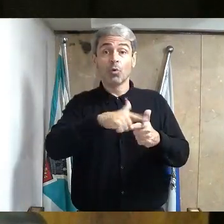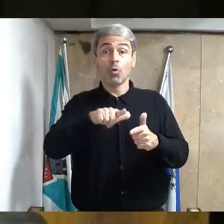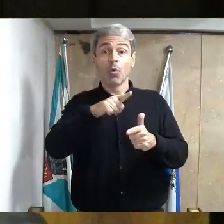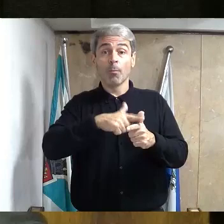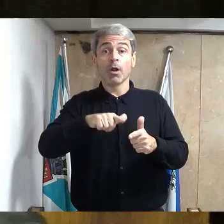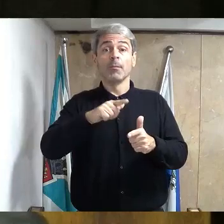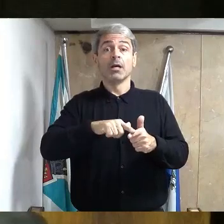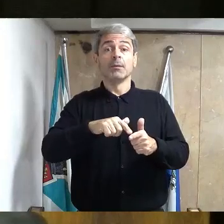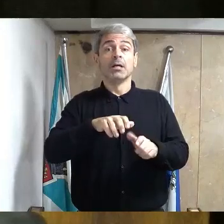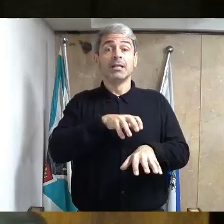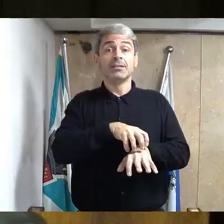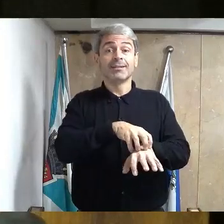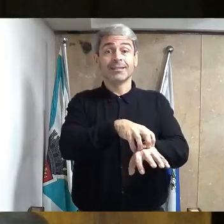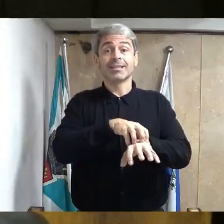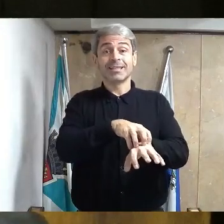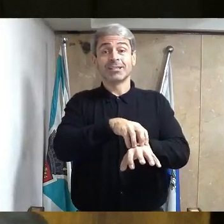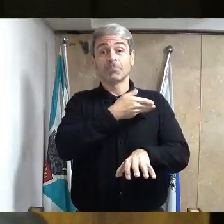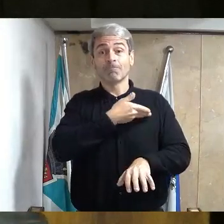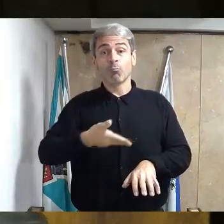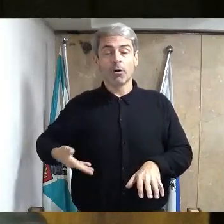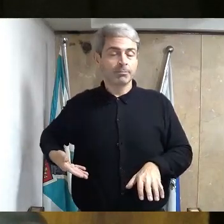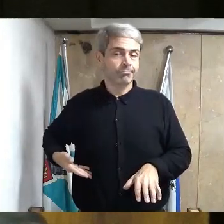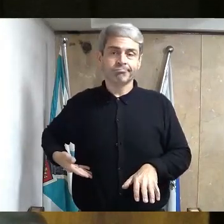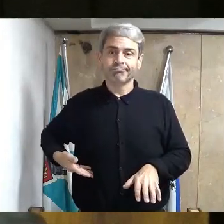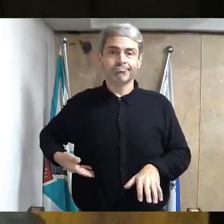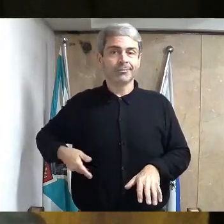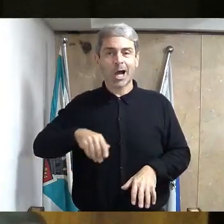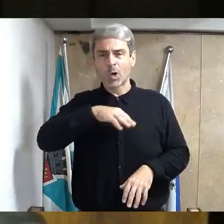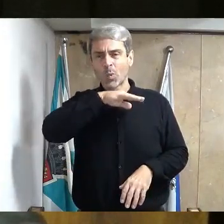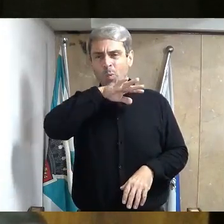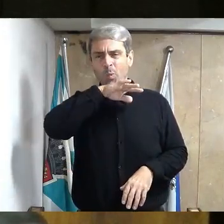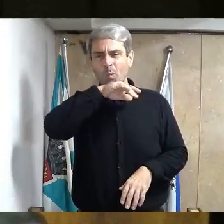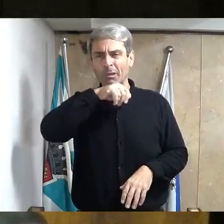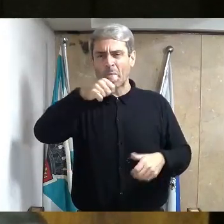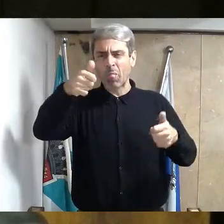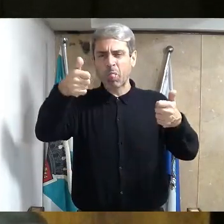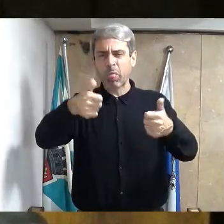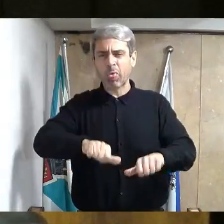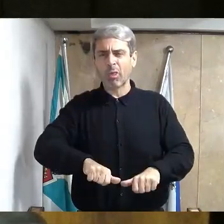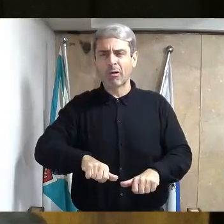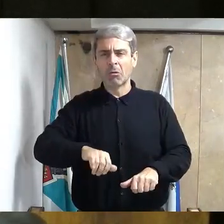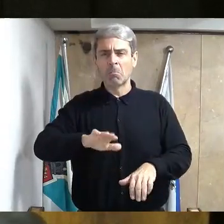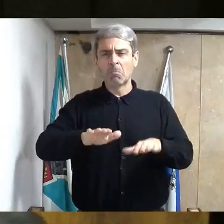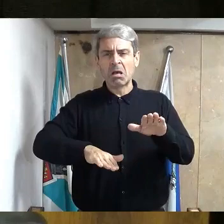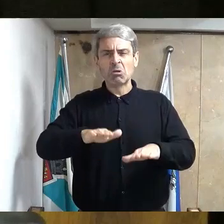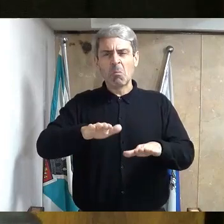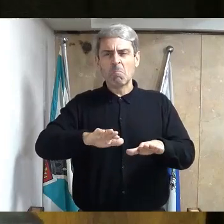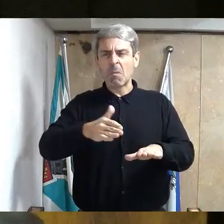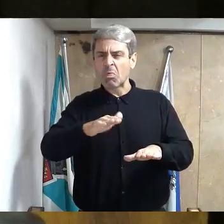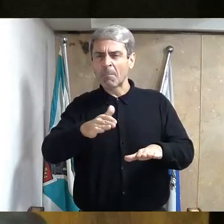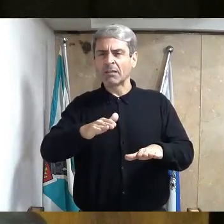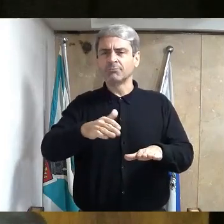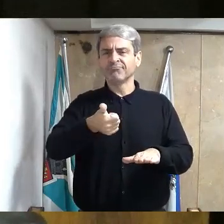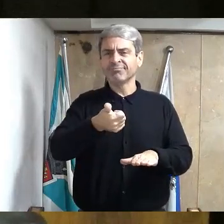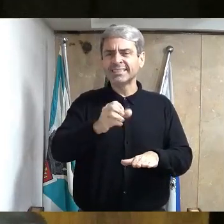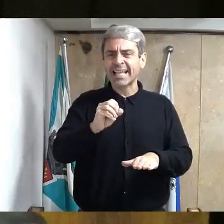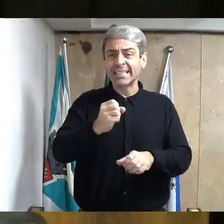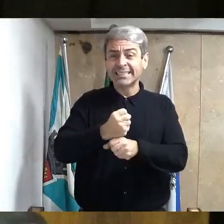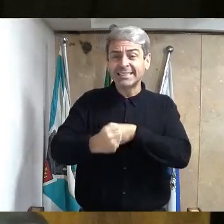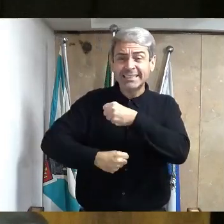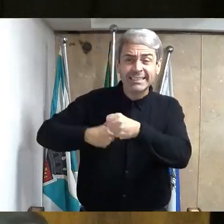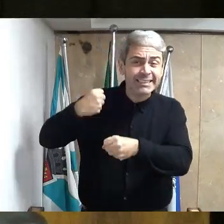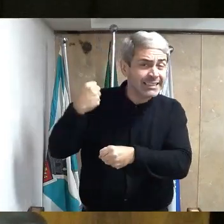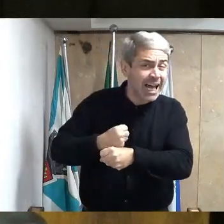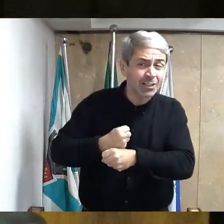público da nossa cidade, que está sucateado há mais de 10 anos e nós já estamos cansados de subir essa tribuna,